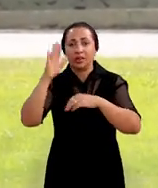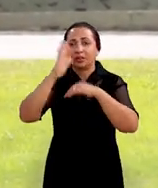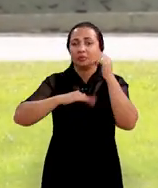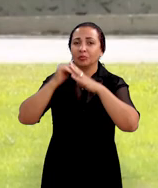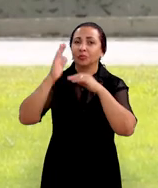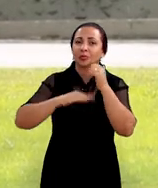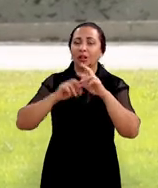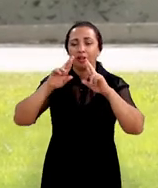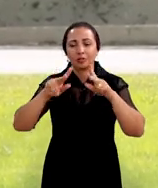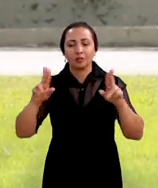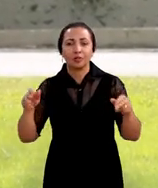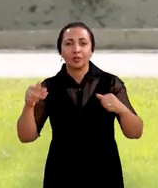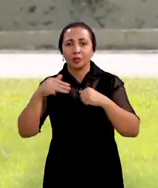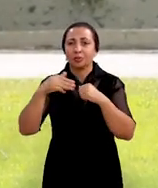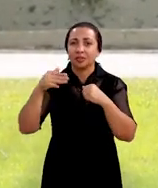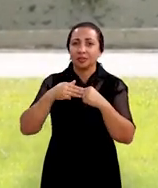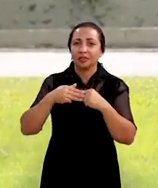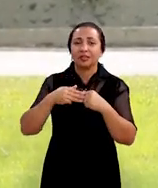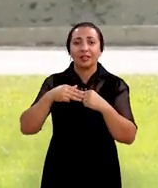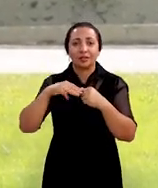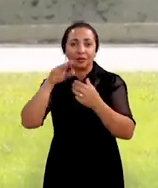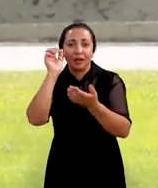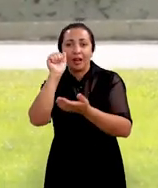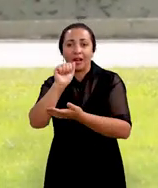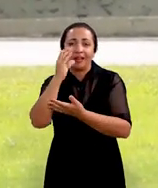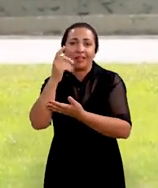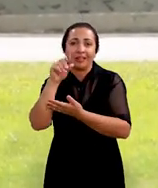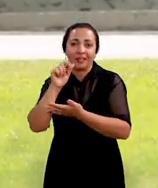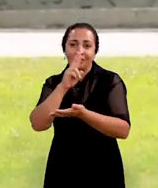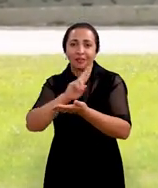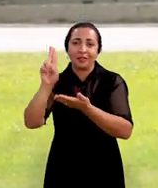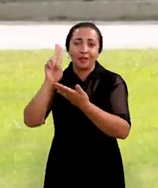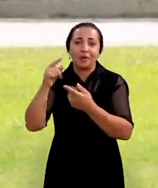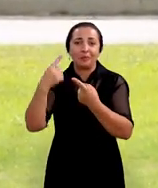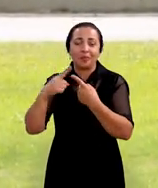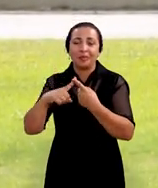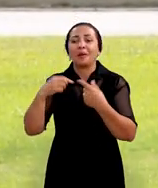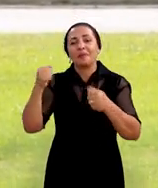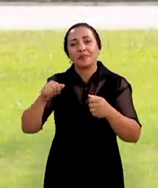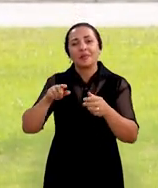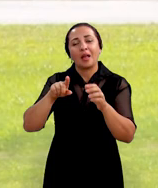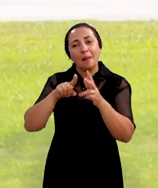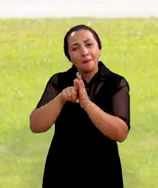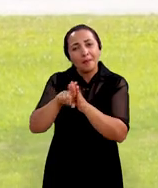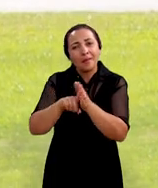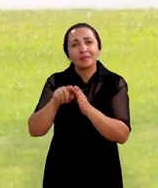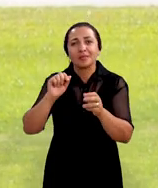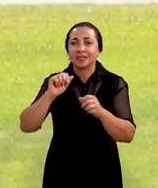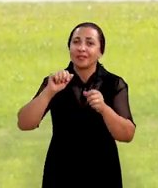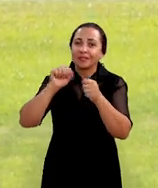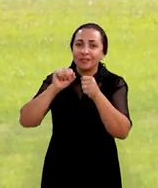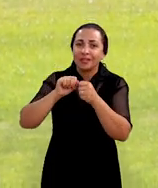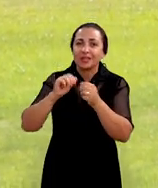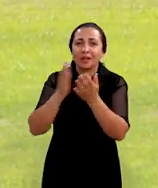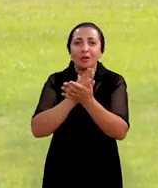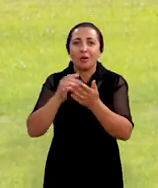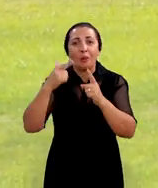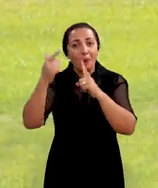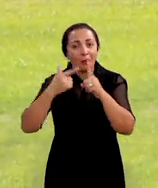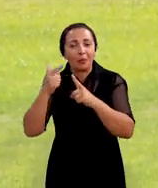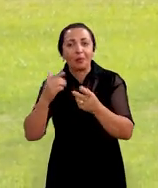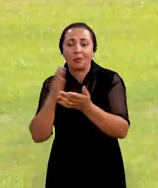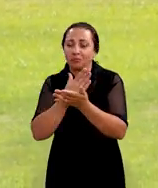mestrado profissional. Ele é diferente do mestrado acadêmico, porque além da pesquisa, a gente tem que elaborar o que a gente chama de produto, que é